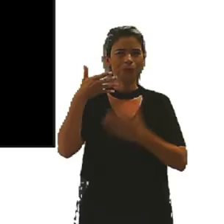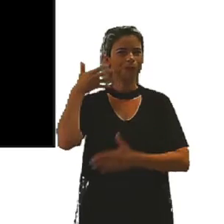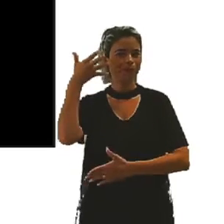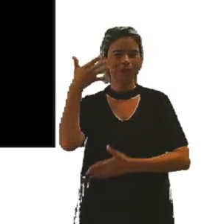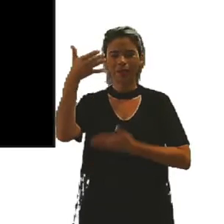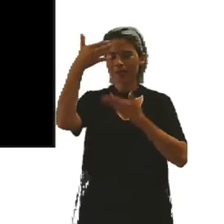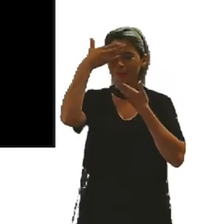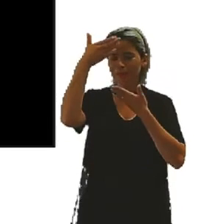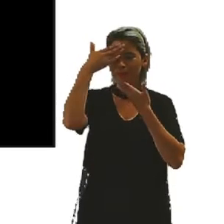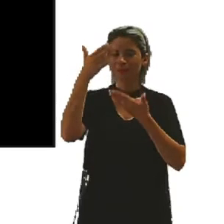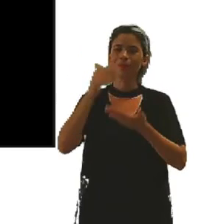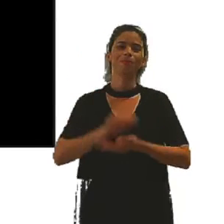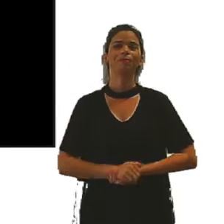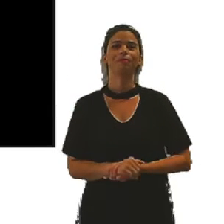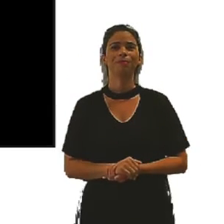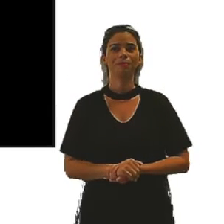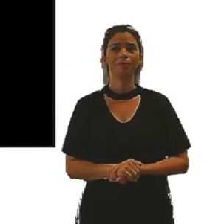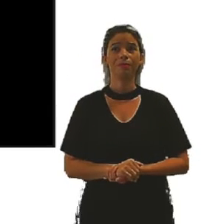Obrigada. Então